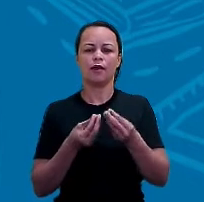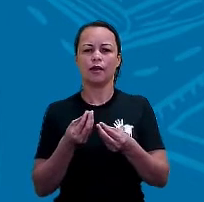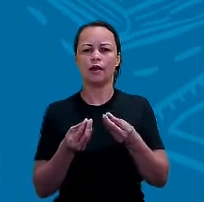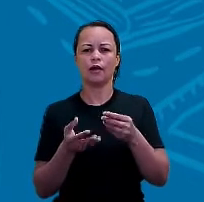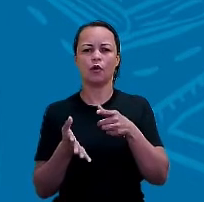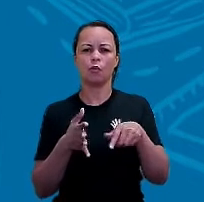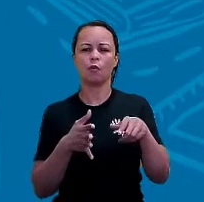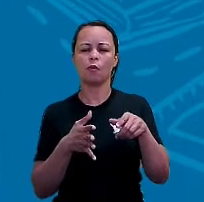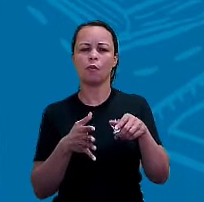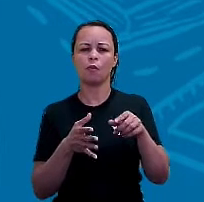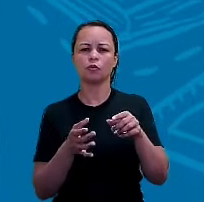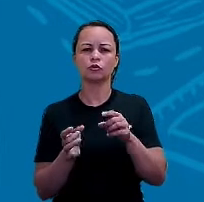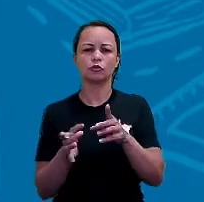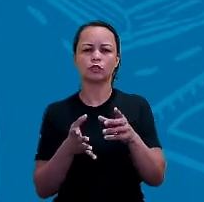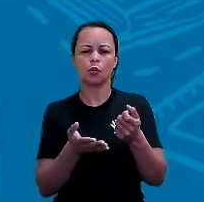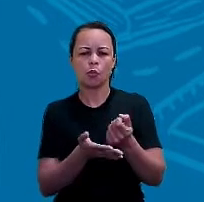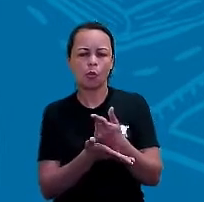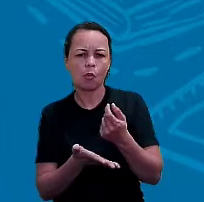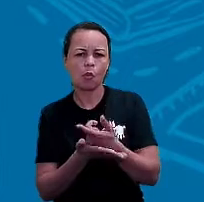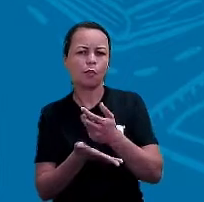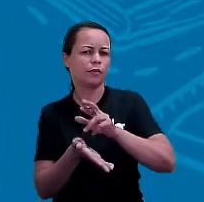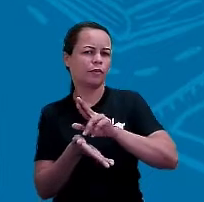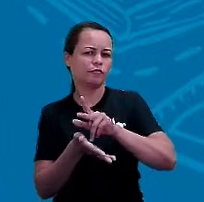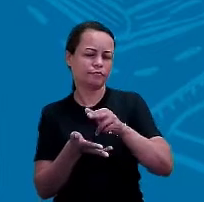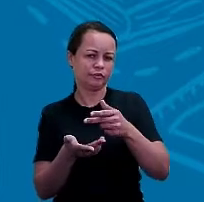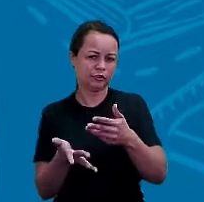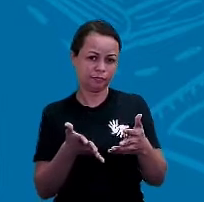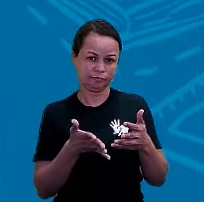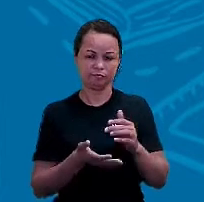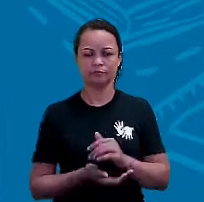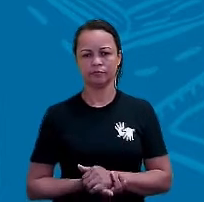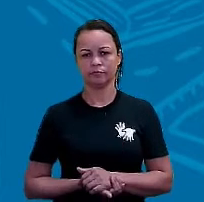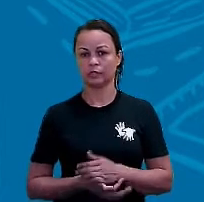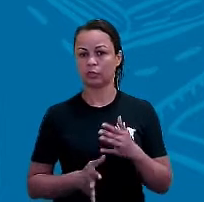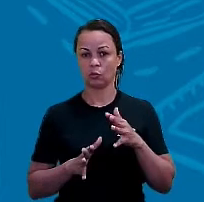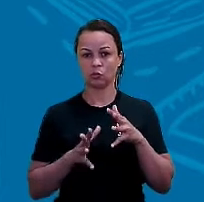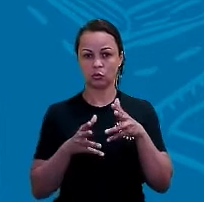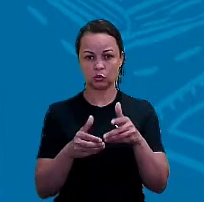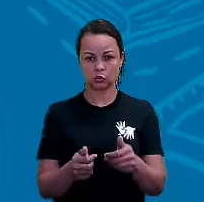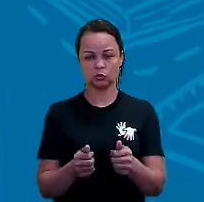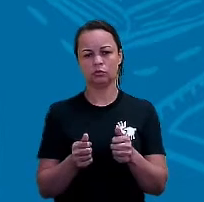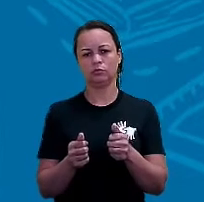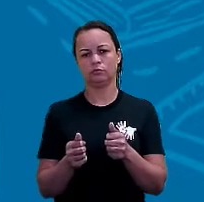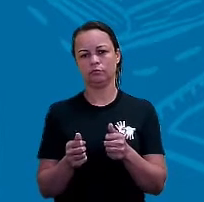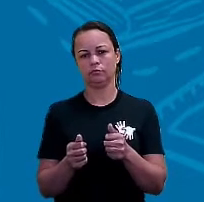de compras, de subsistência? Então, tudo isso